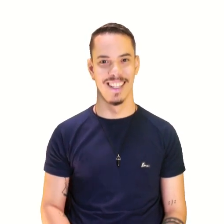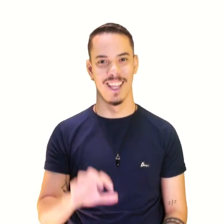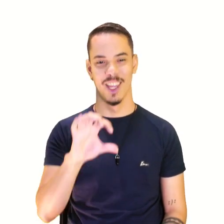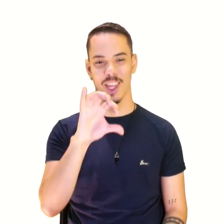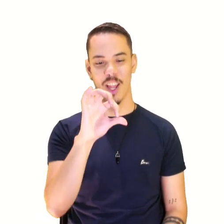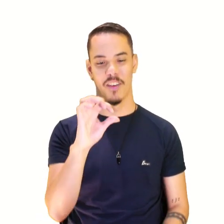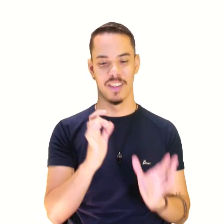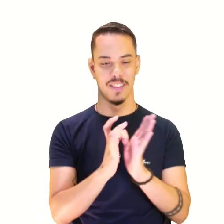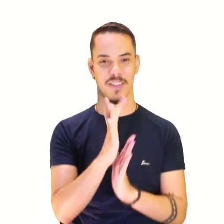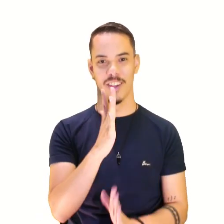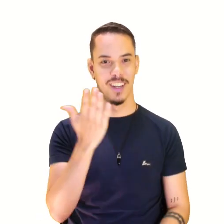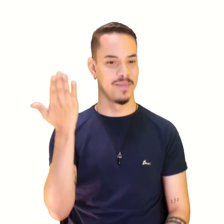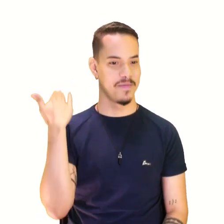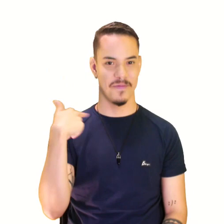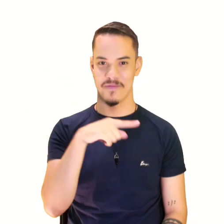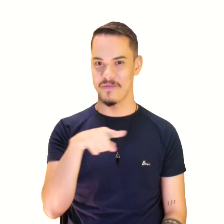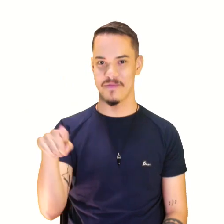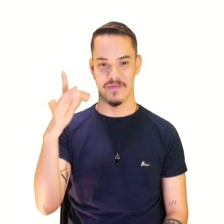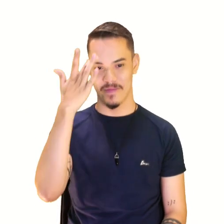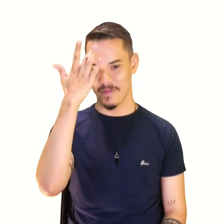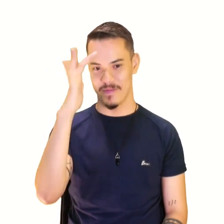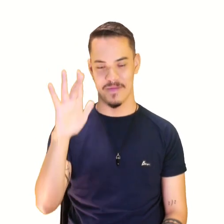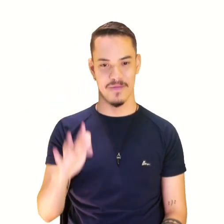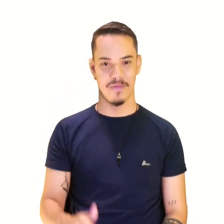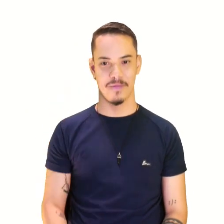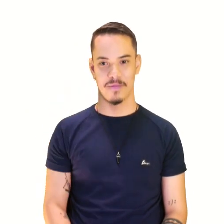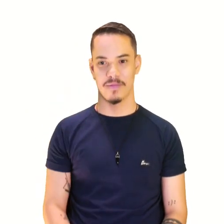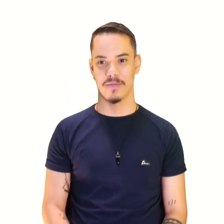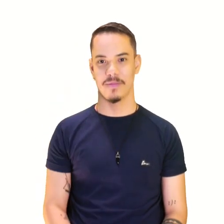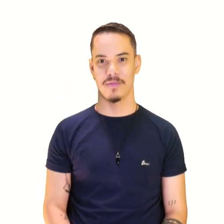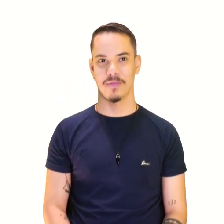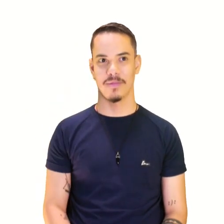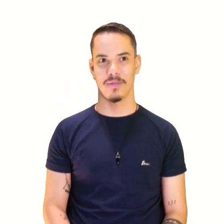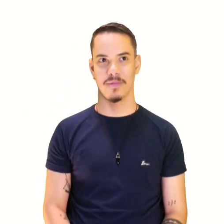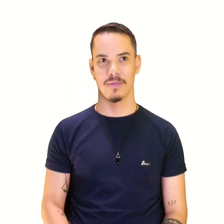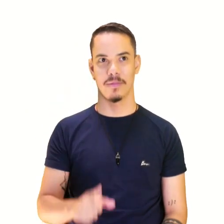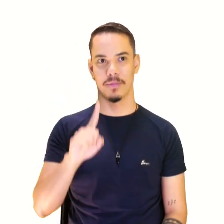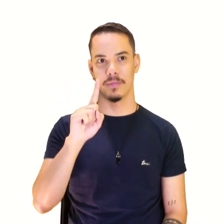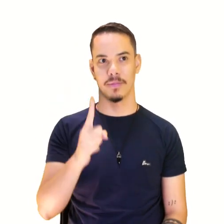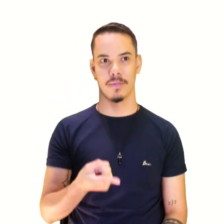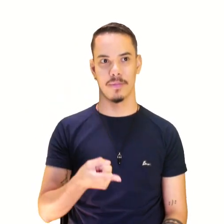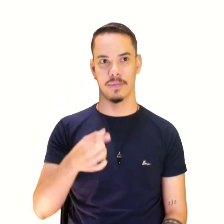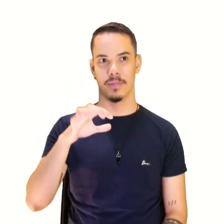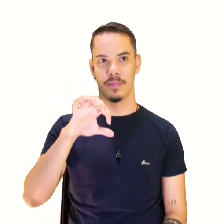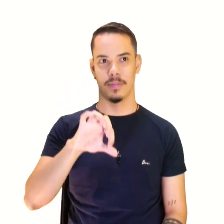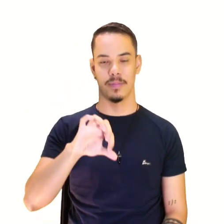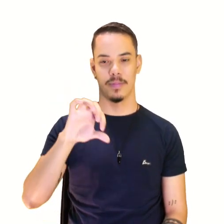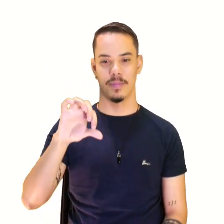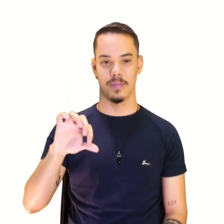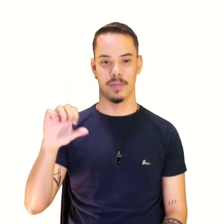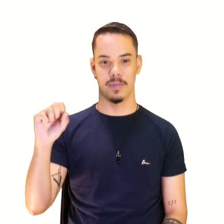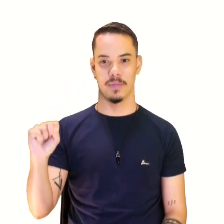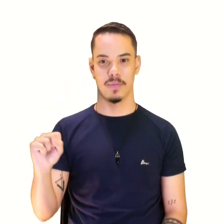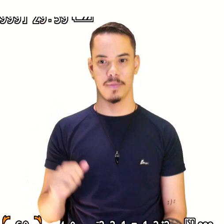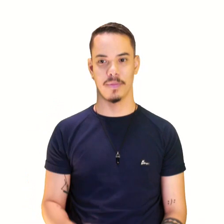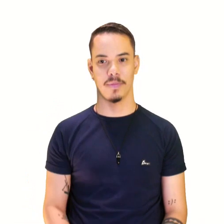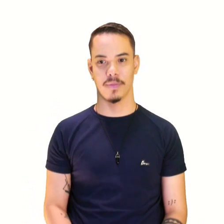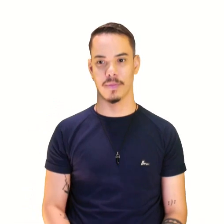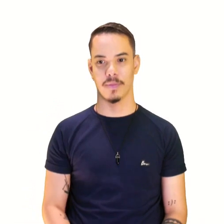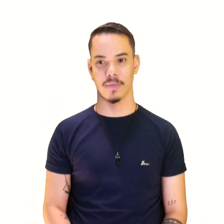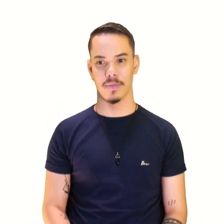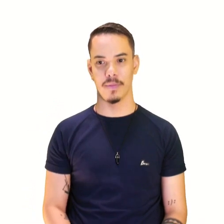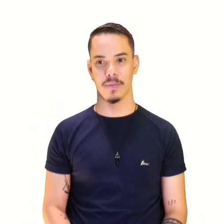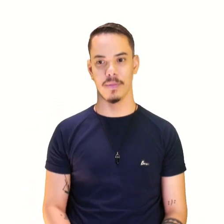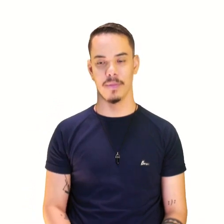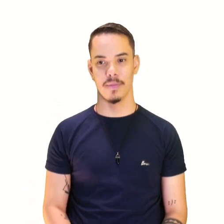fazem ideia do que é isso. Não, eu também. 1998. Eu não conheço, não, só ouvi falar. 1998.